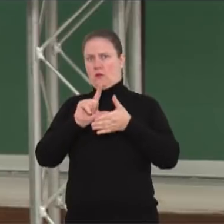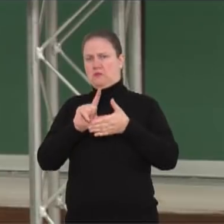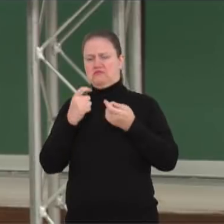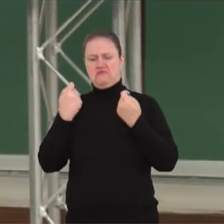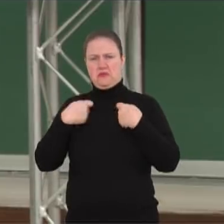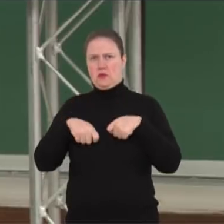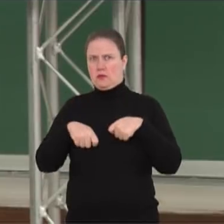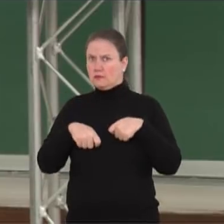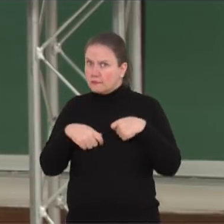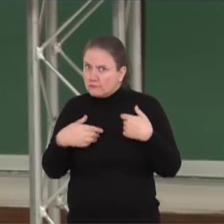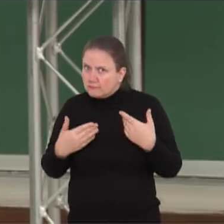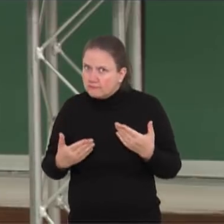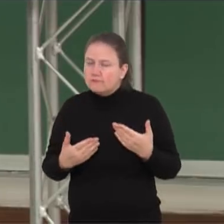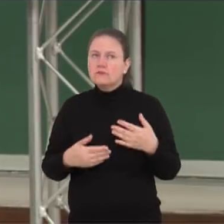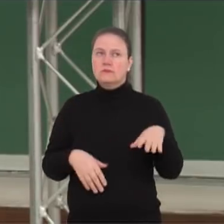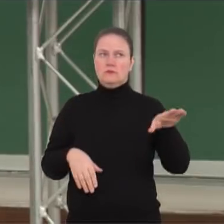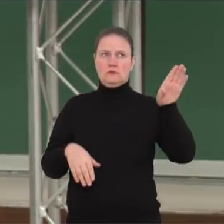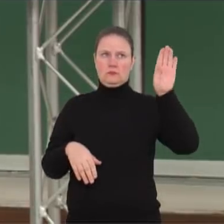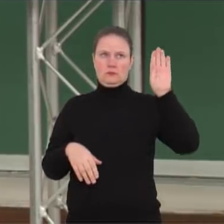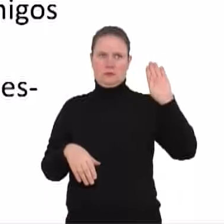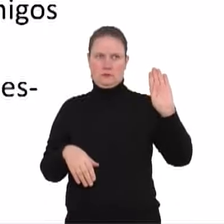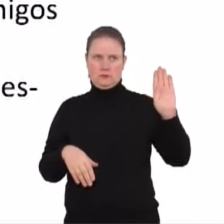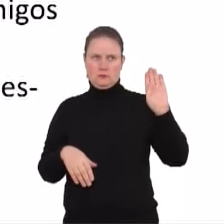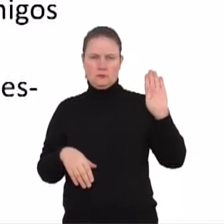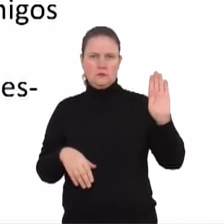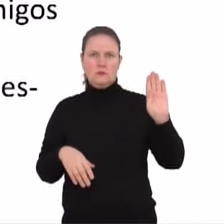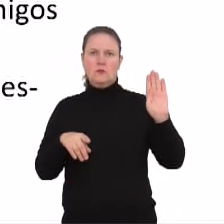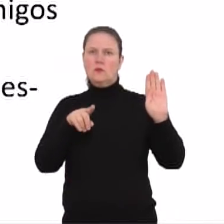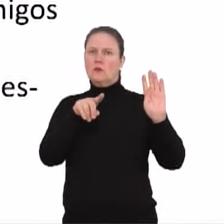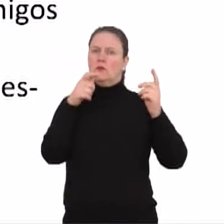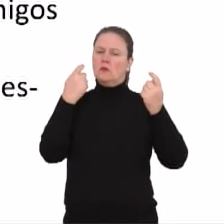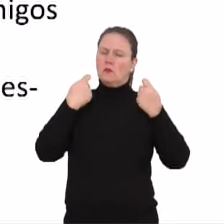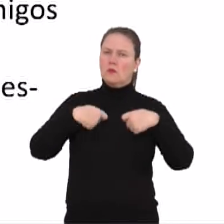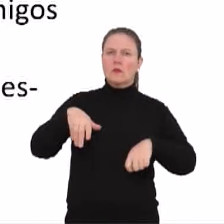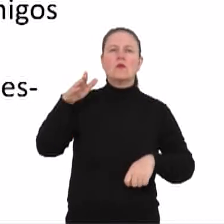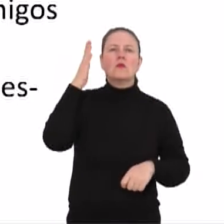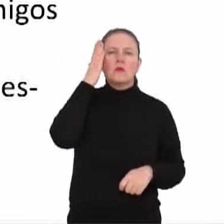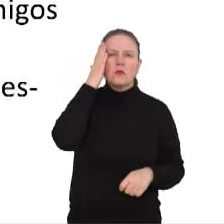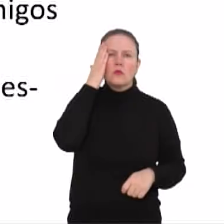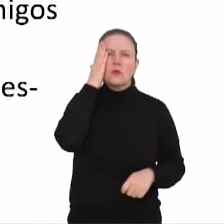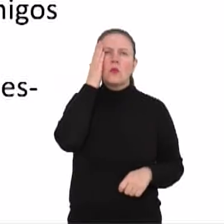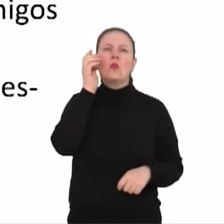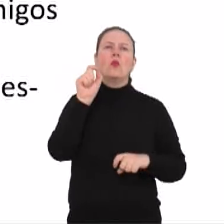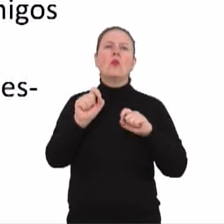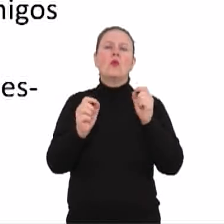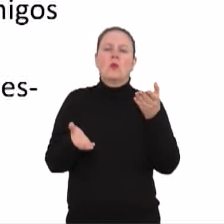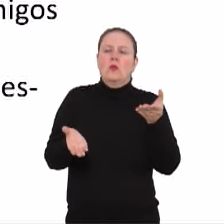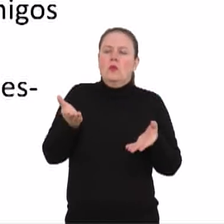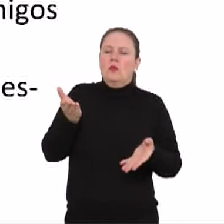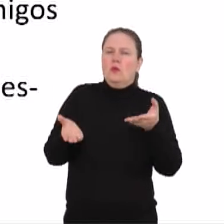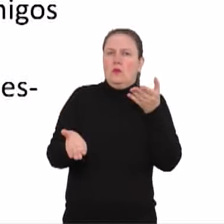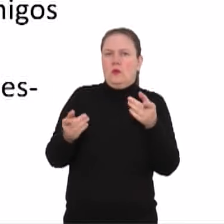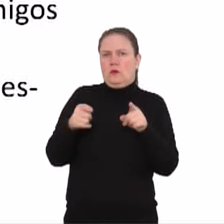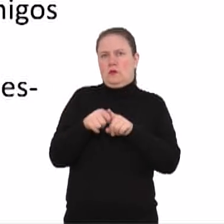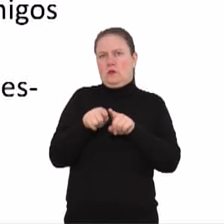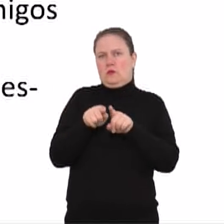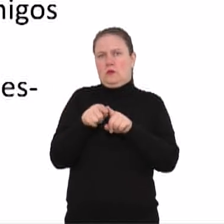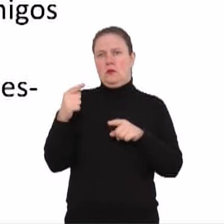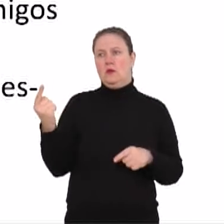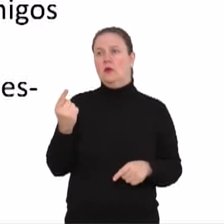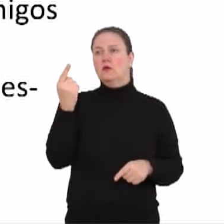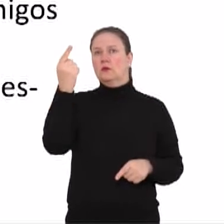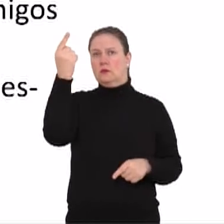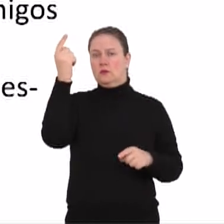dica? Letra B. Você precisa saber quais são os pesos e alturas permitidos para os